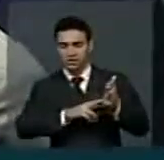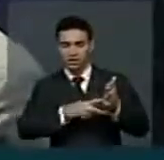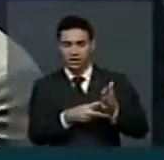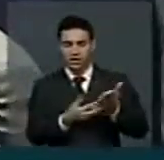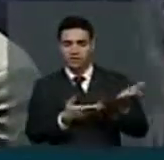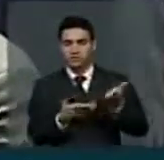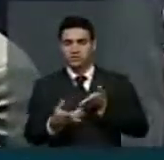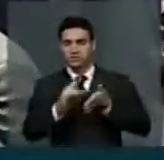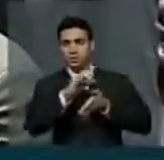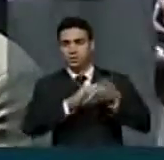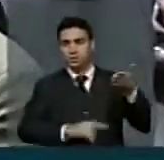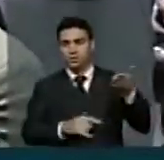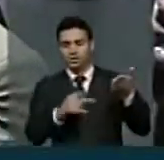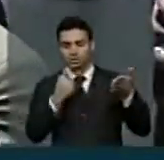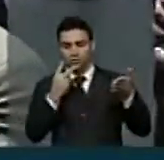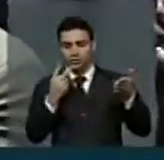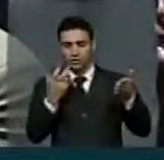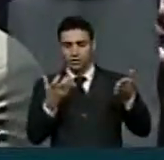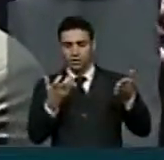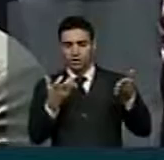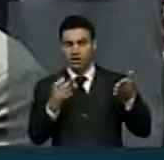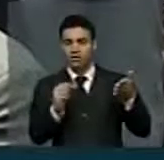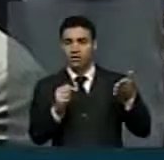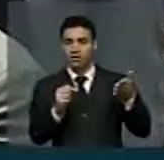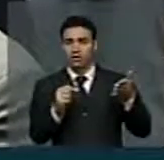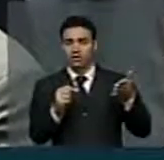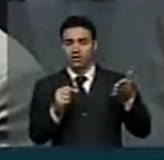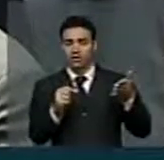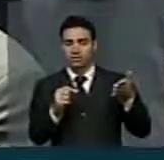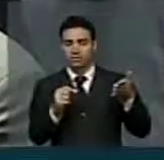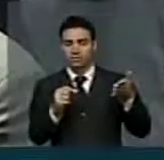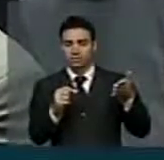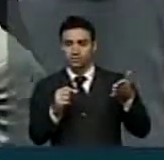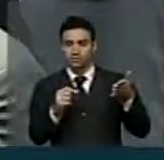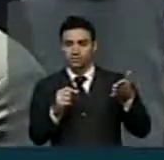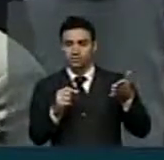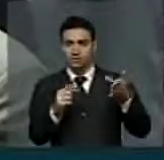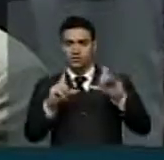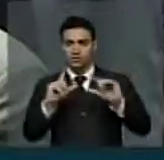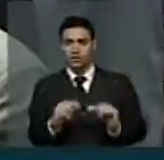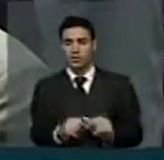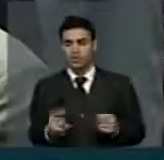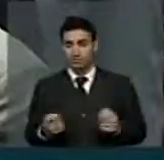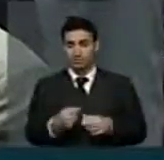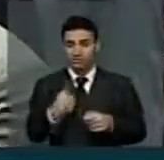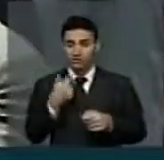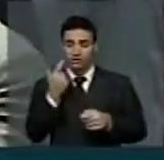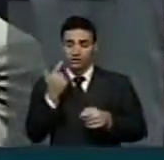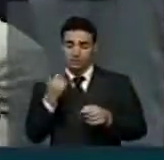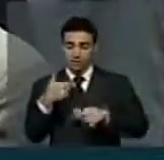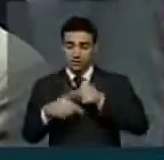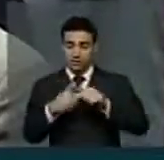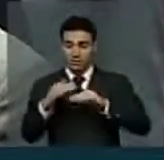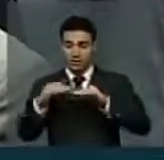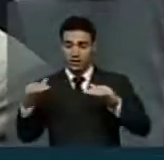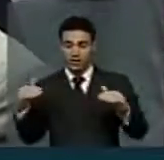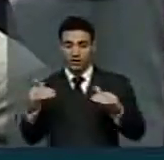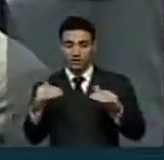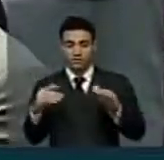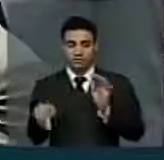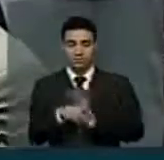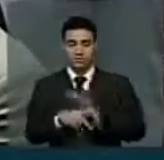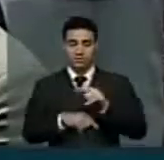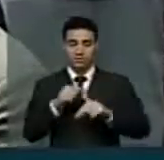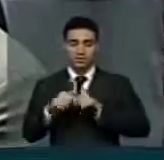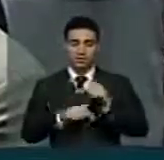um documento dizendo que quer fragilizar as possibilidades de estabilidade no trabalho dos